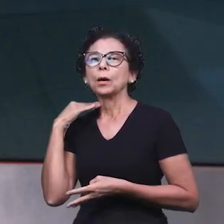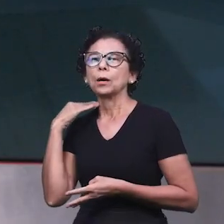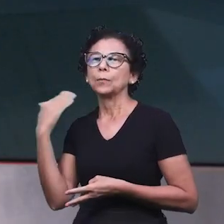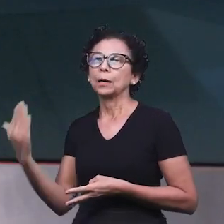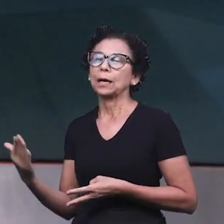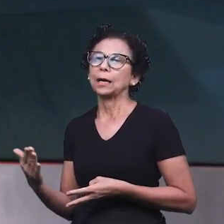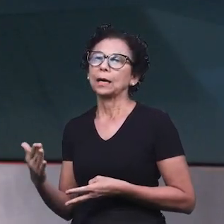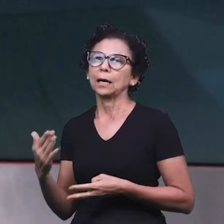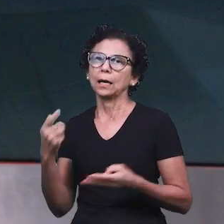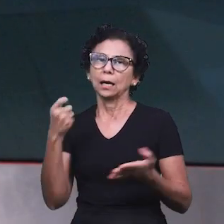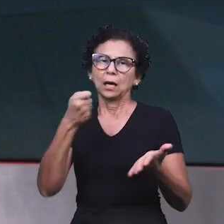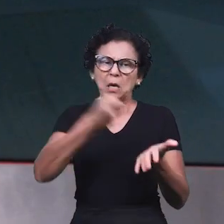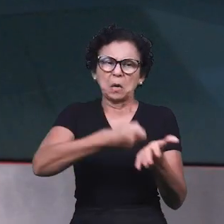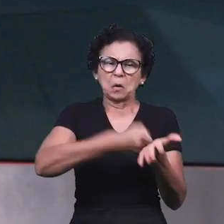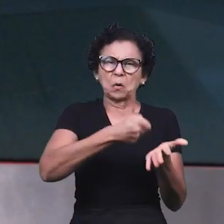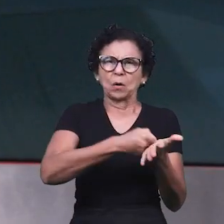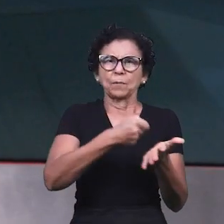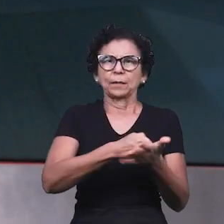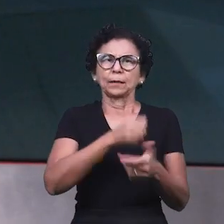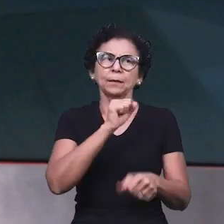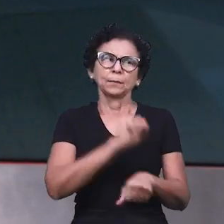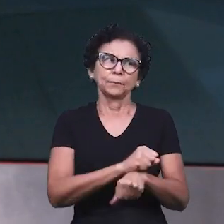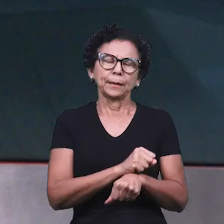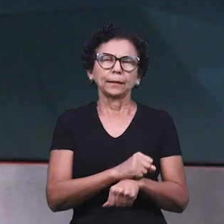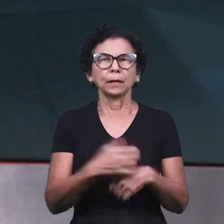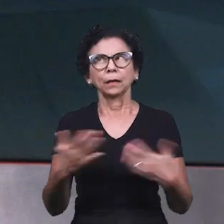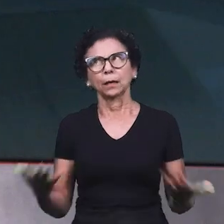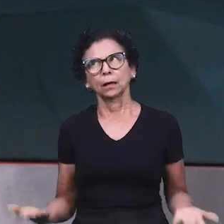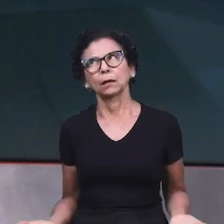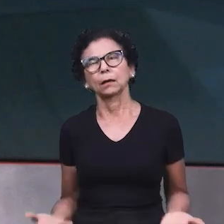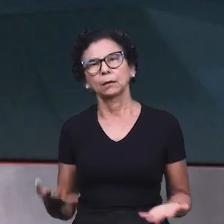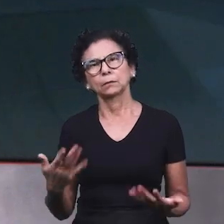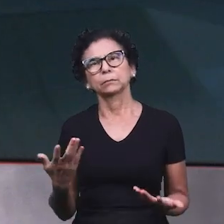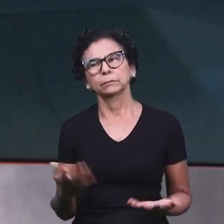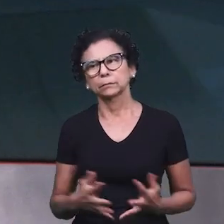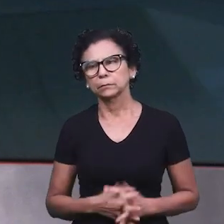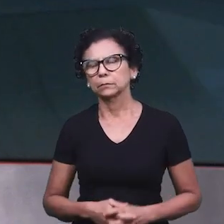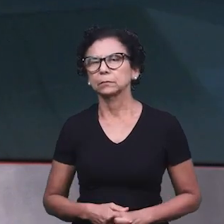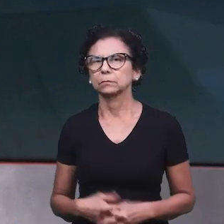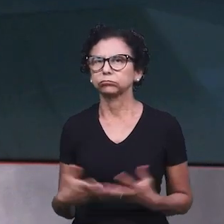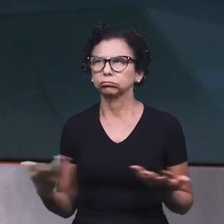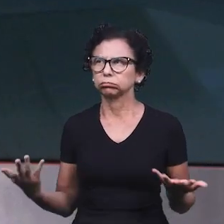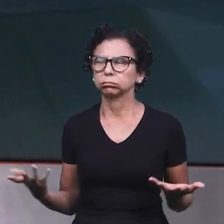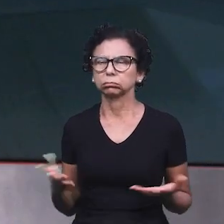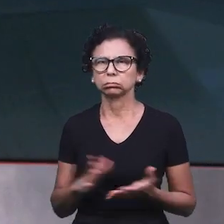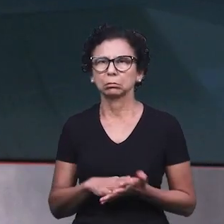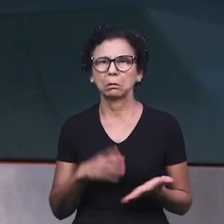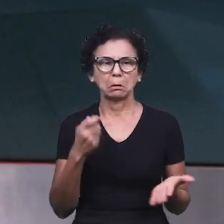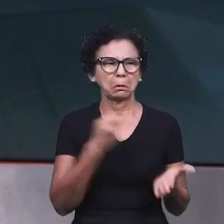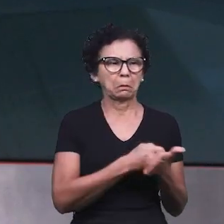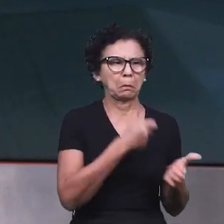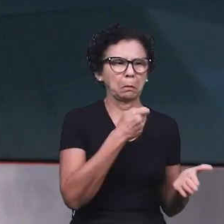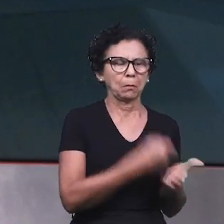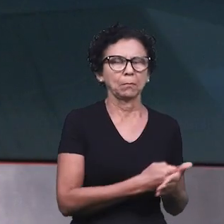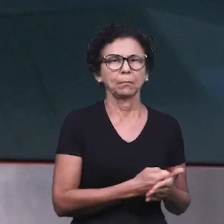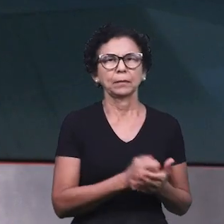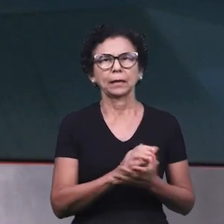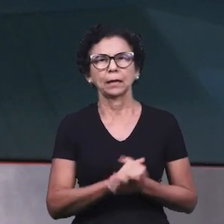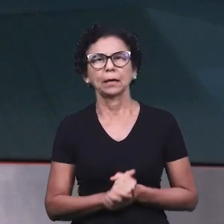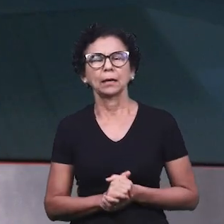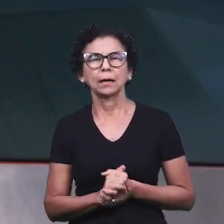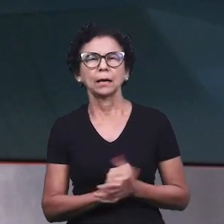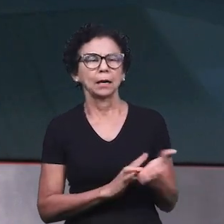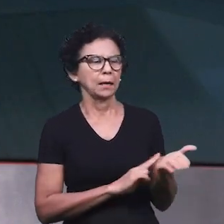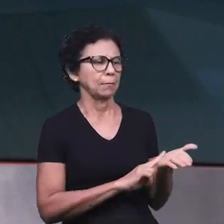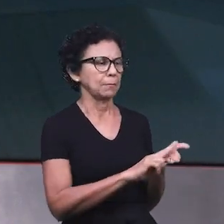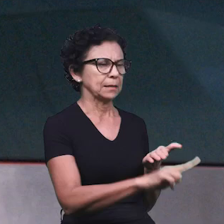que está me ocorrendo aqui, além dessa dívida, vamos dizer assim, tão espontânea, né,